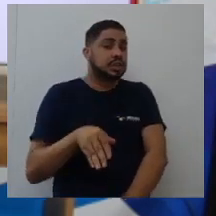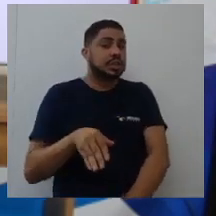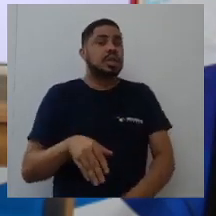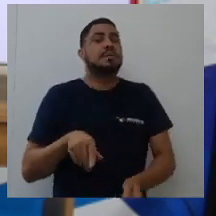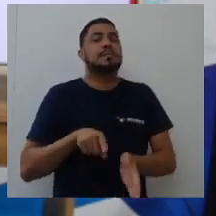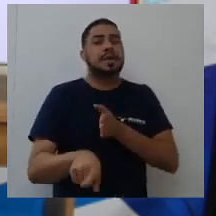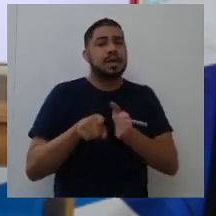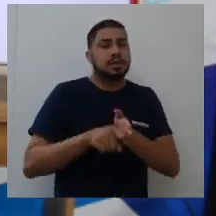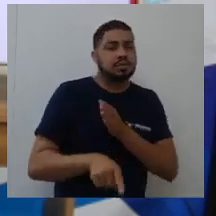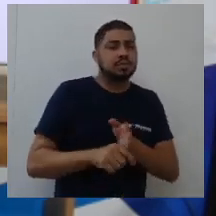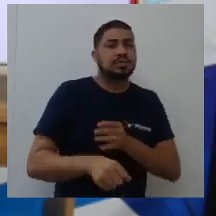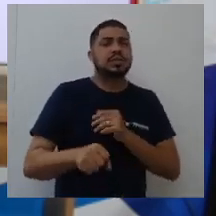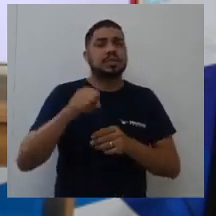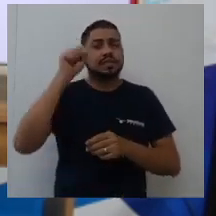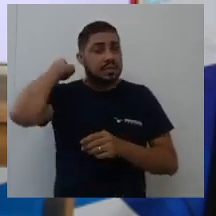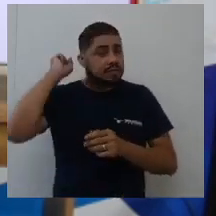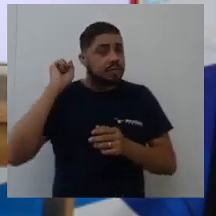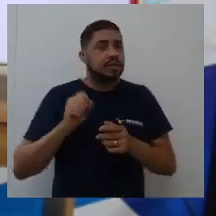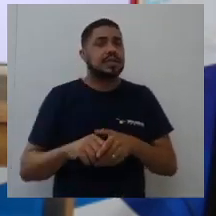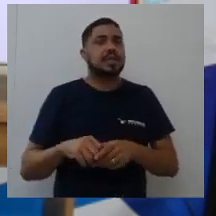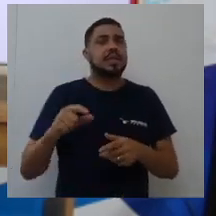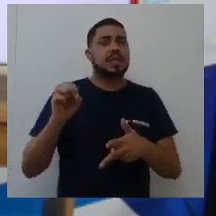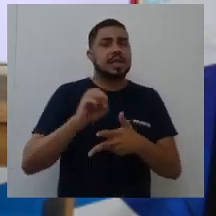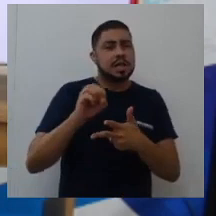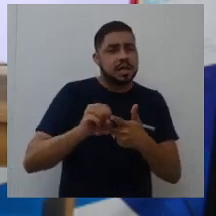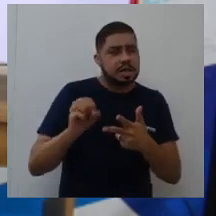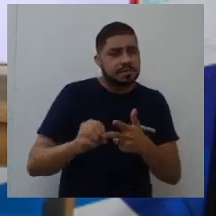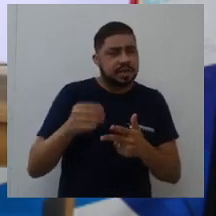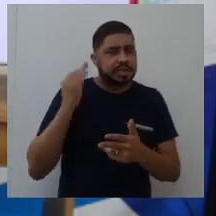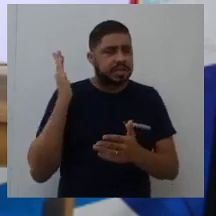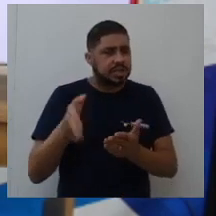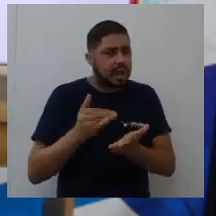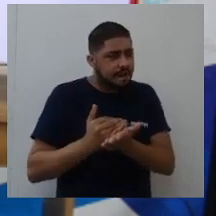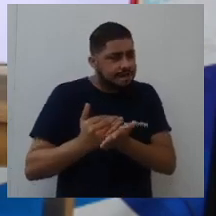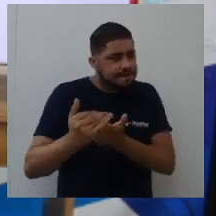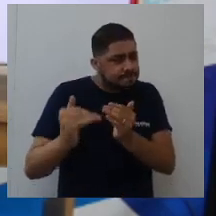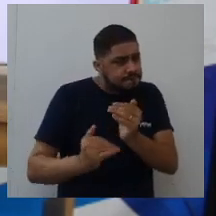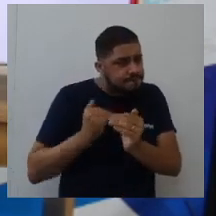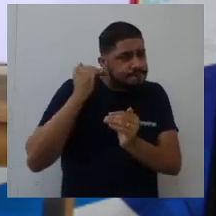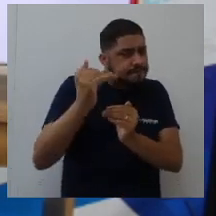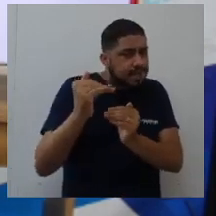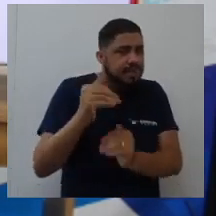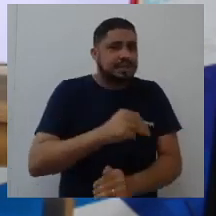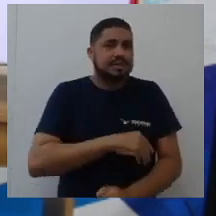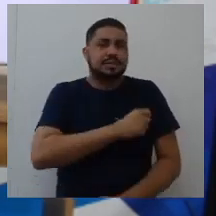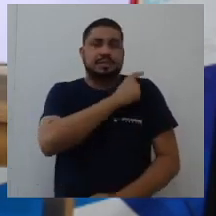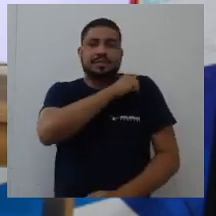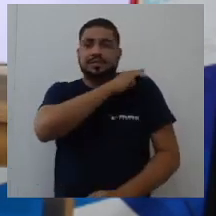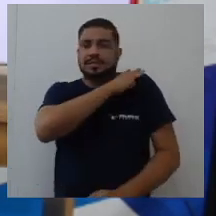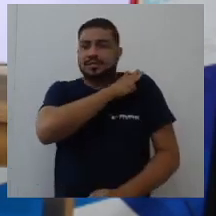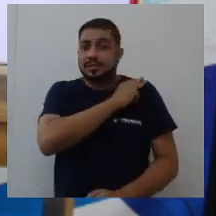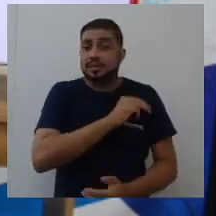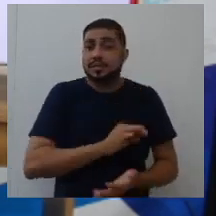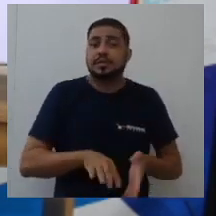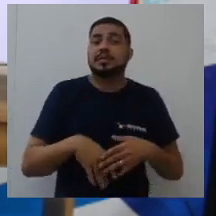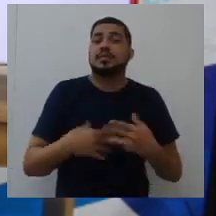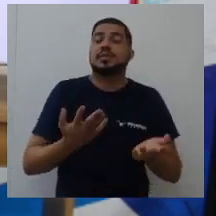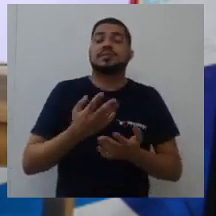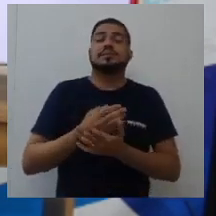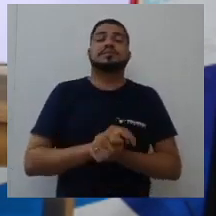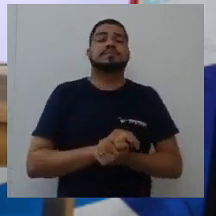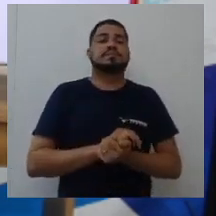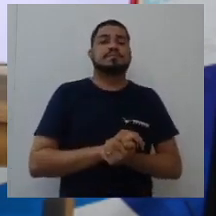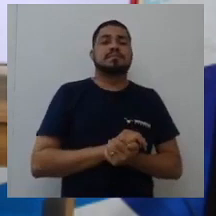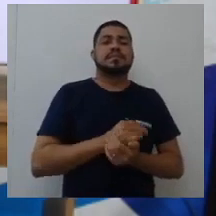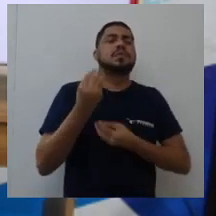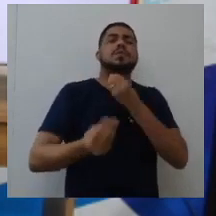vestibular aí, do Enem, que é pra a gente já ir botando o pé no ensino médio, tá bom? Então, vê bem. O